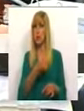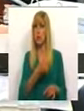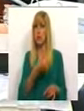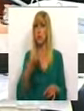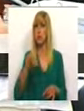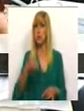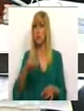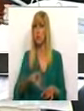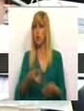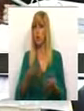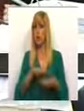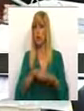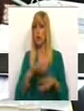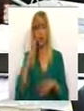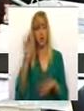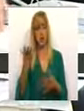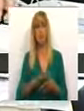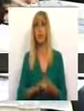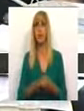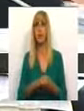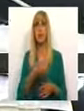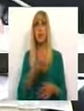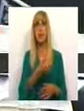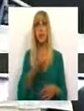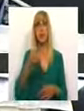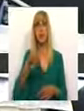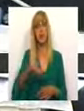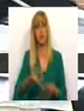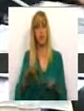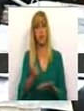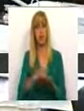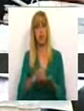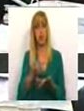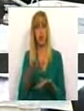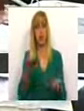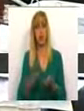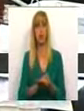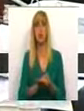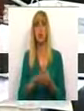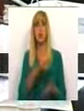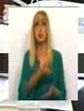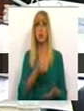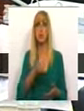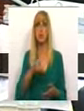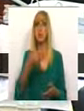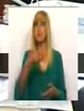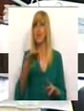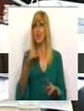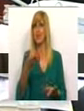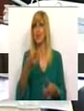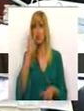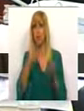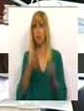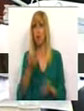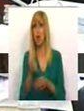559 funcionários da rede externa. Desses 559 funcionários, 207 era pessoal